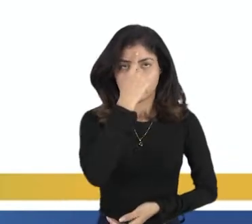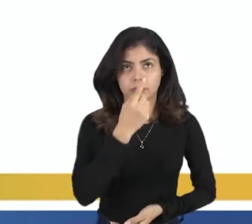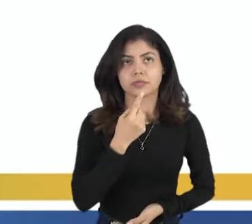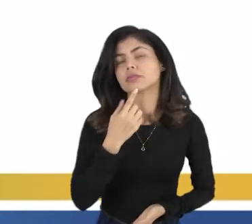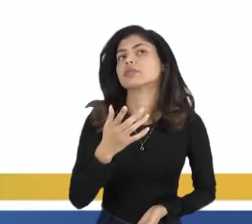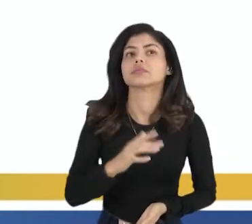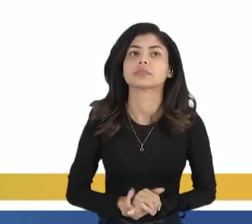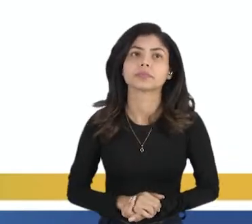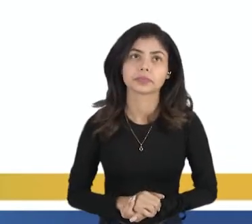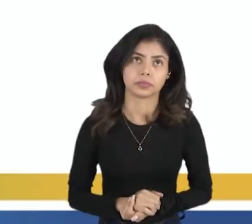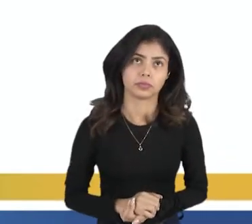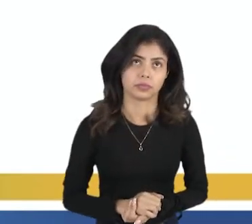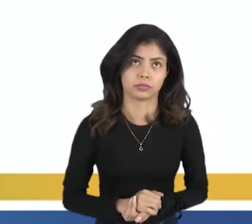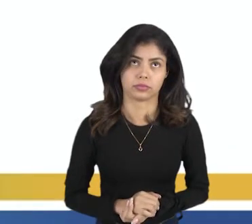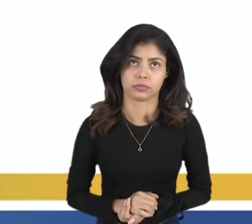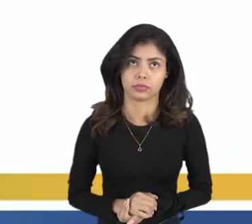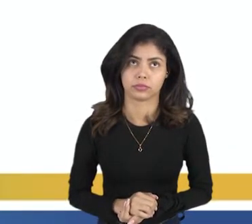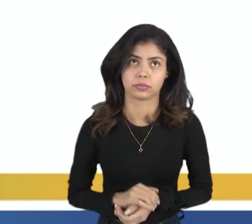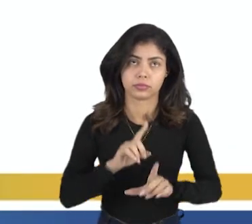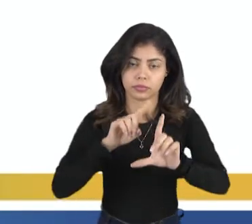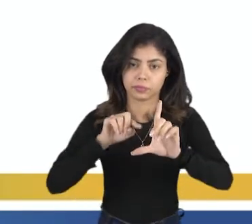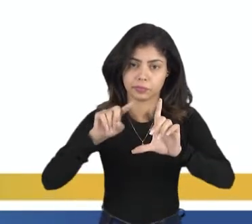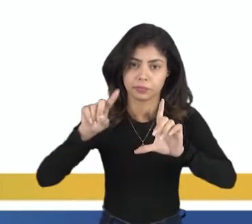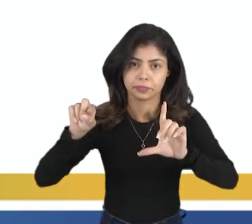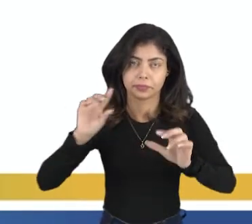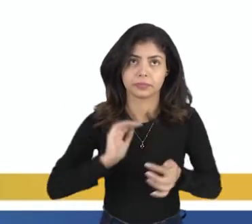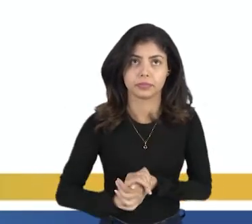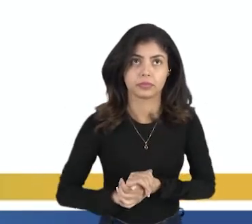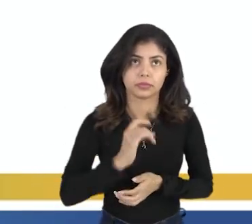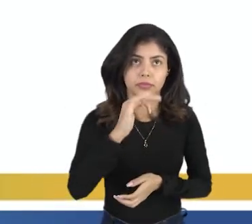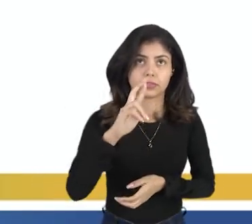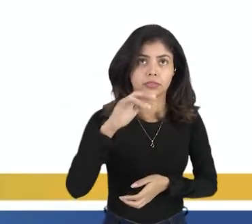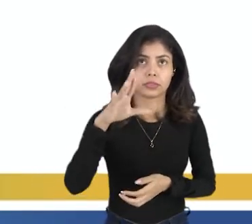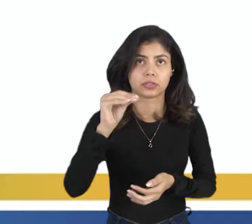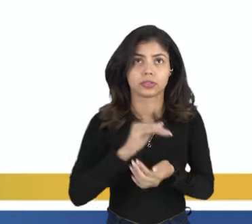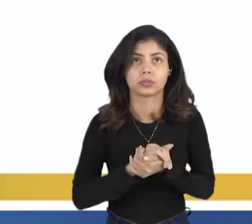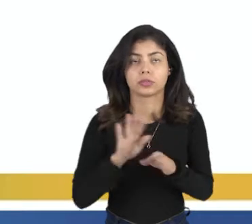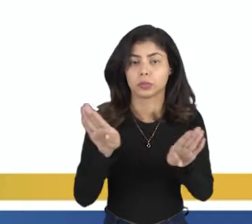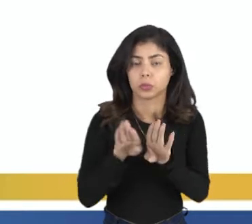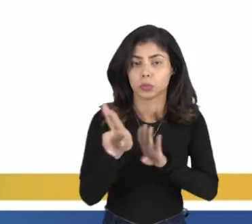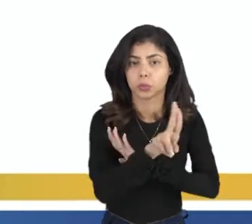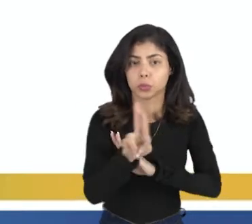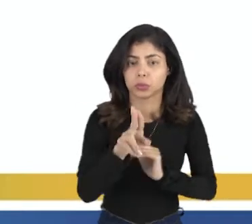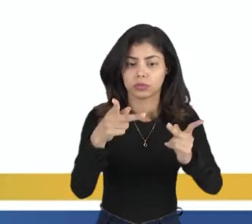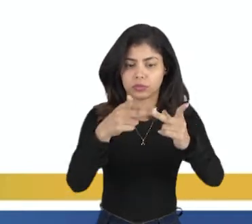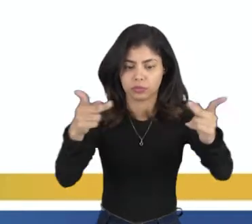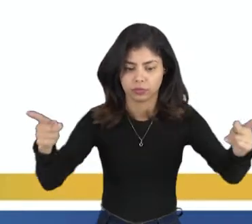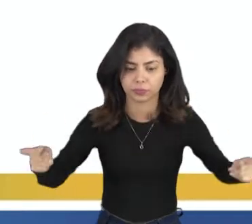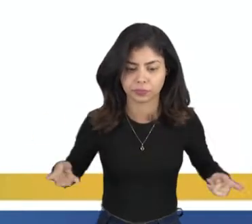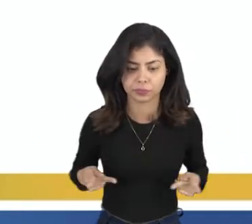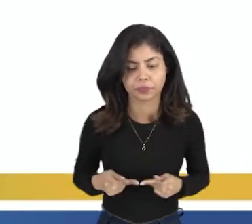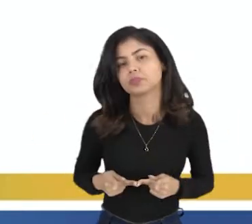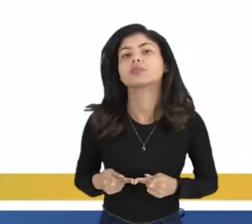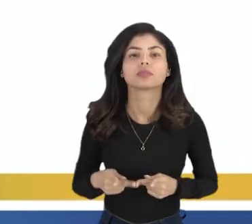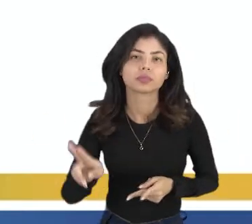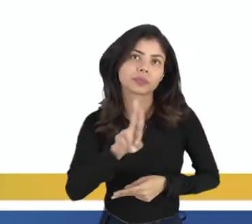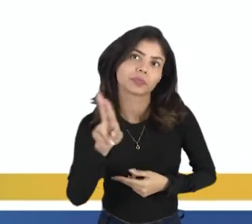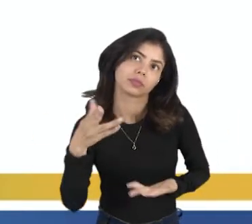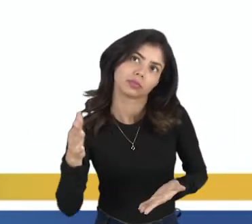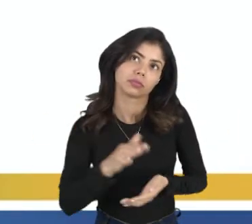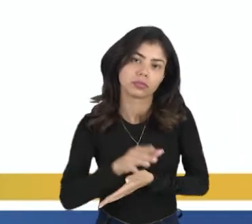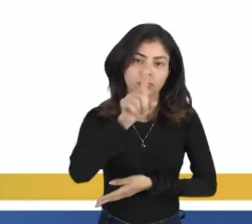imagem. Então, falando sobre gráfico de setores, né, são também chamados aí de gráfico de pizza, né,